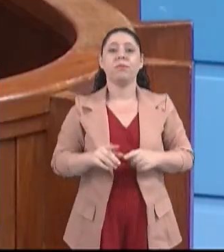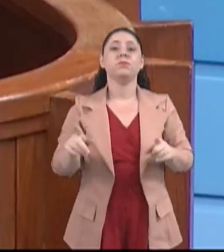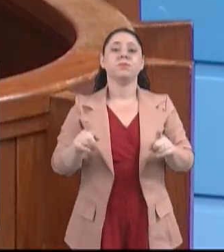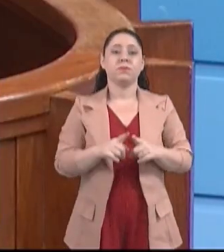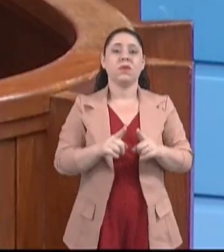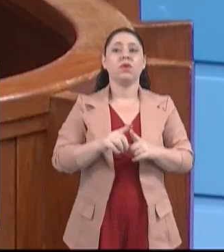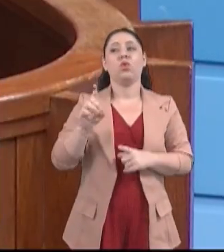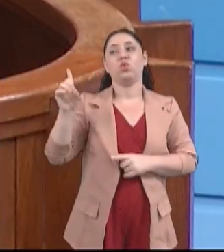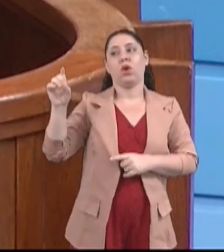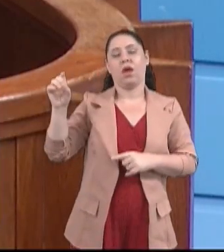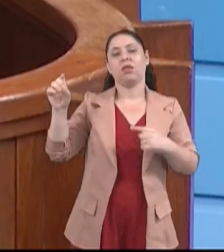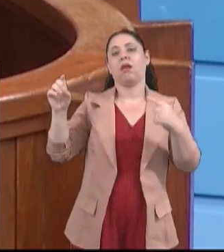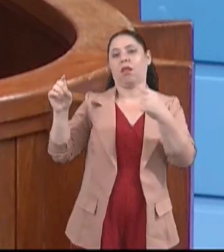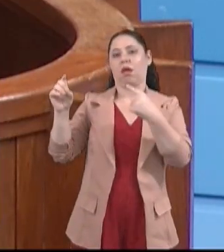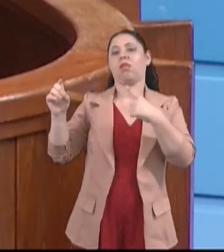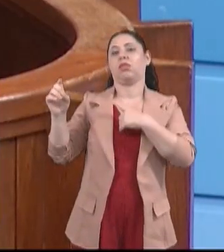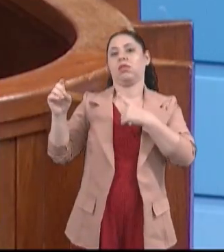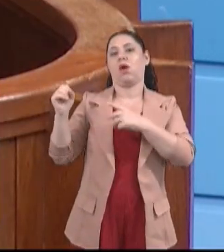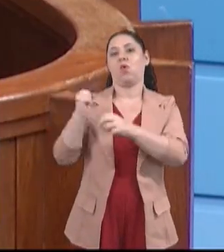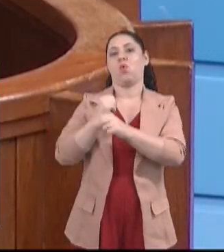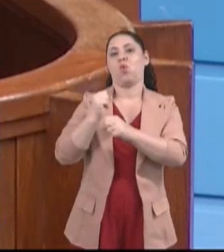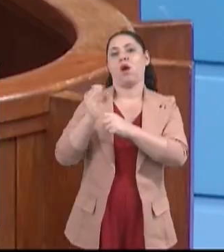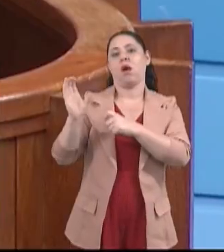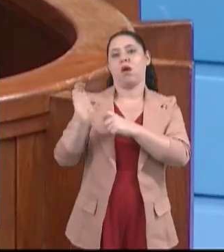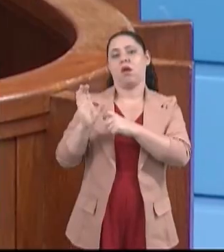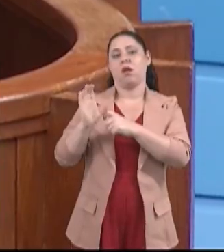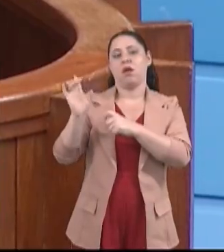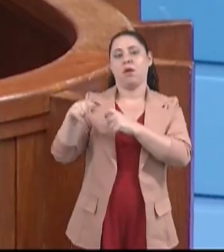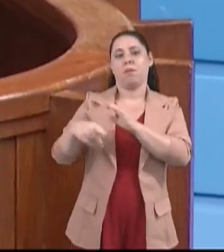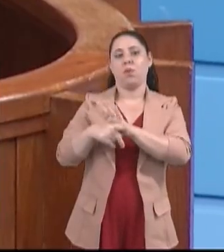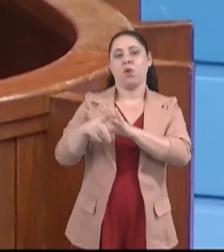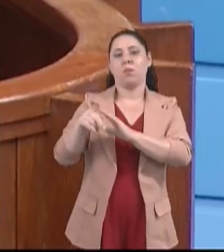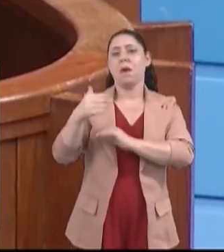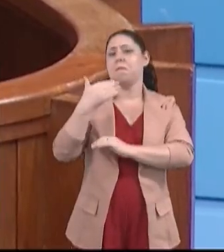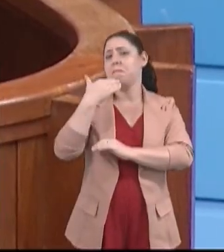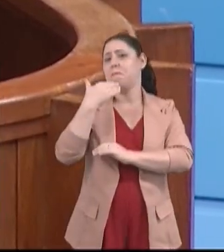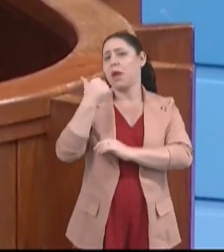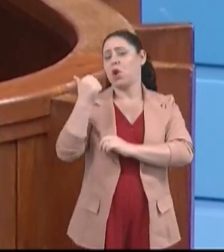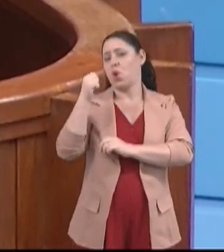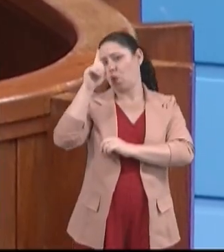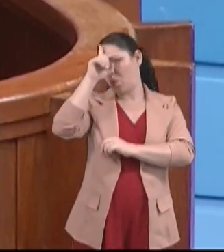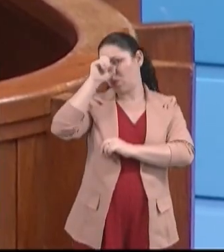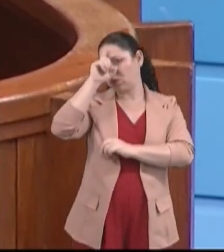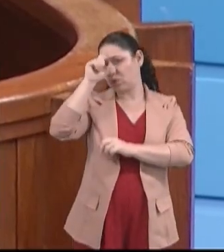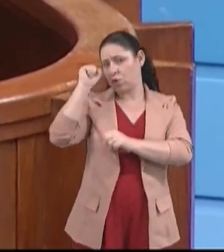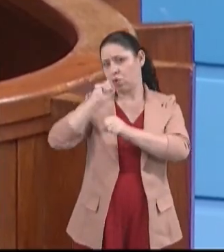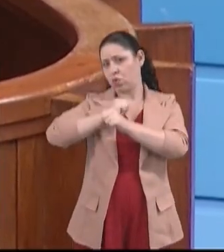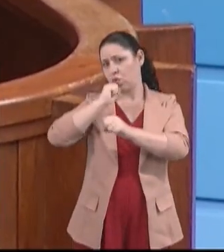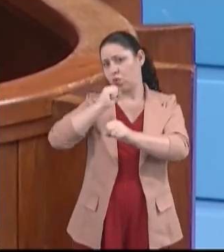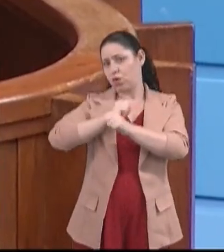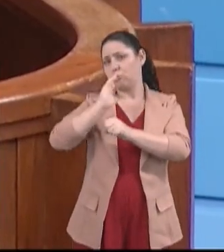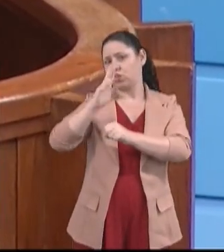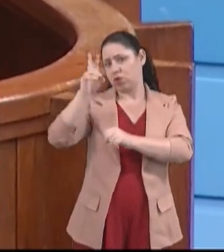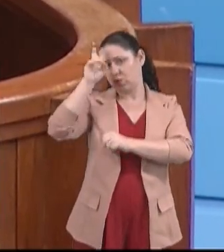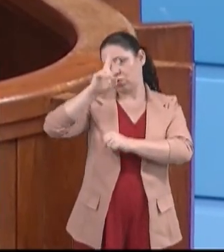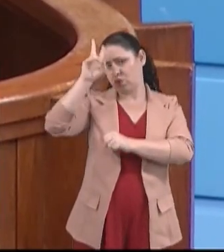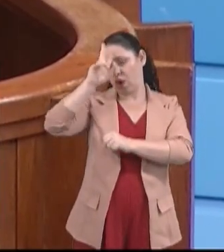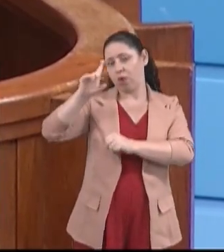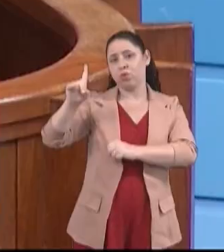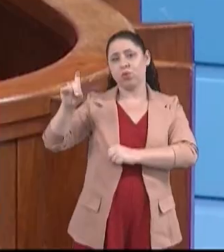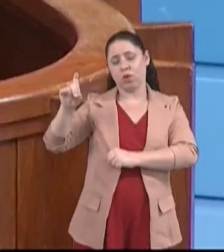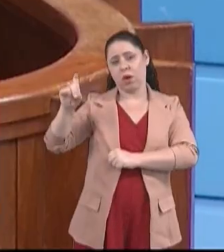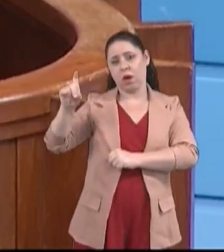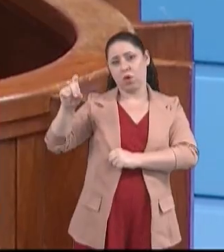inclusive o de Dourados, construído pela CACEMES, é o melhor hospital construído já na história de